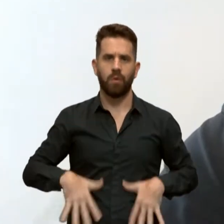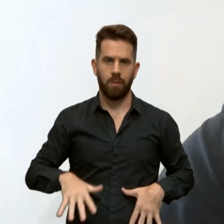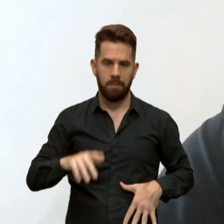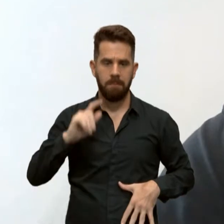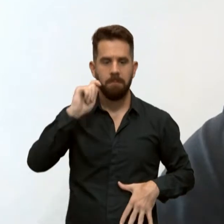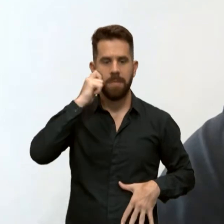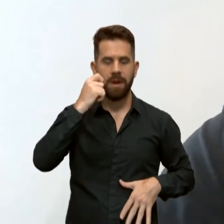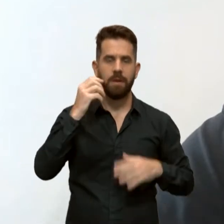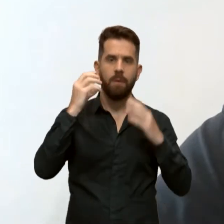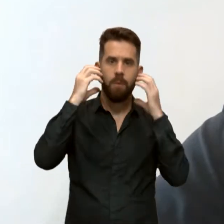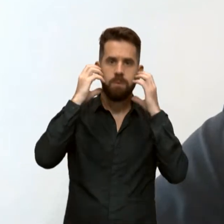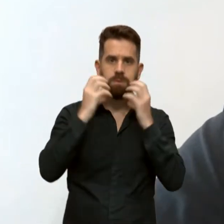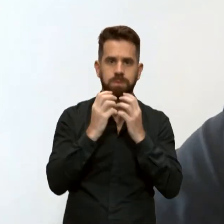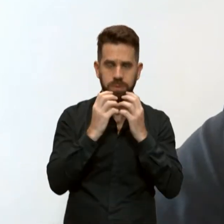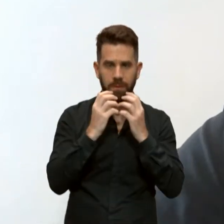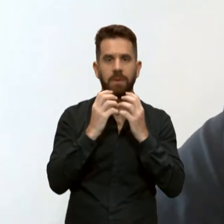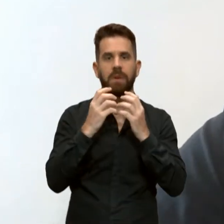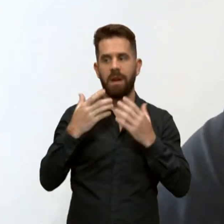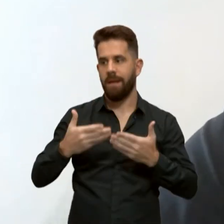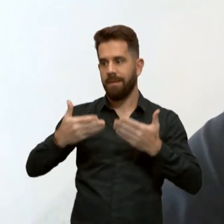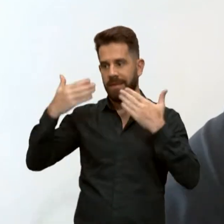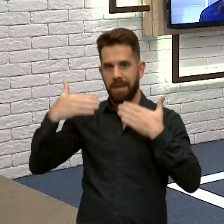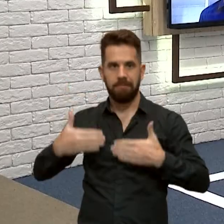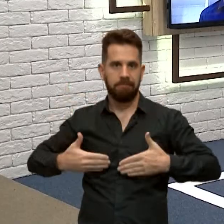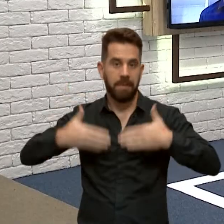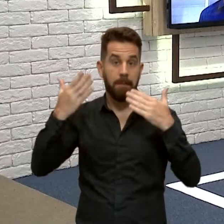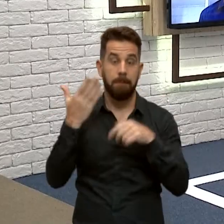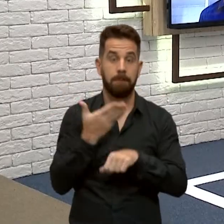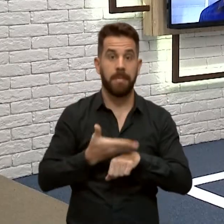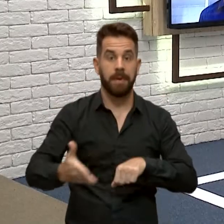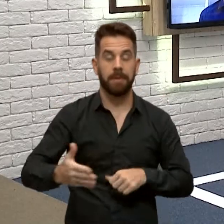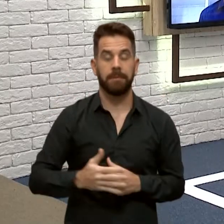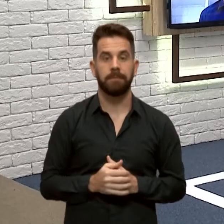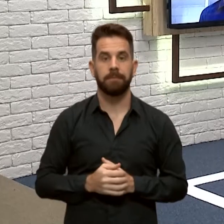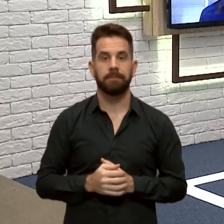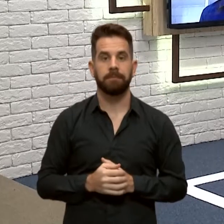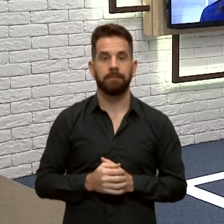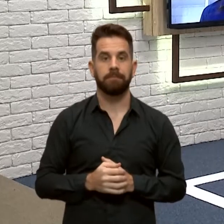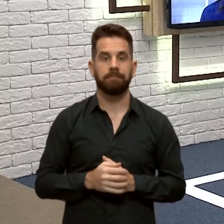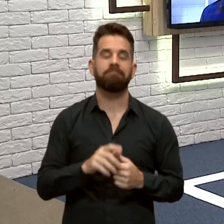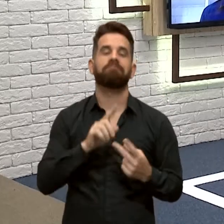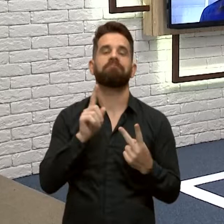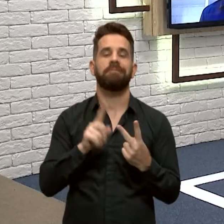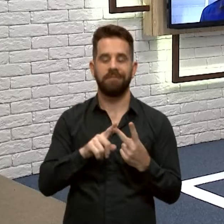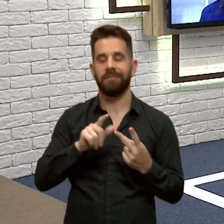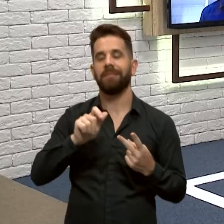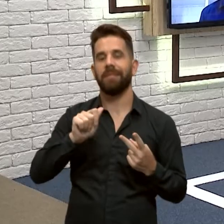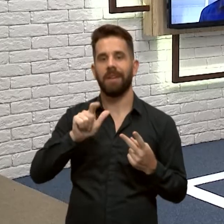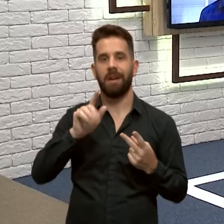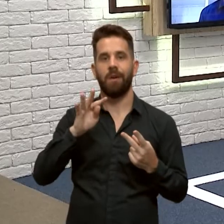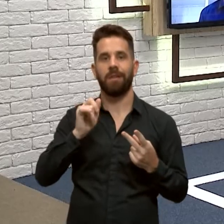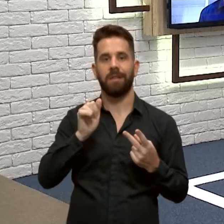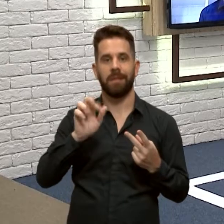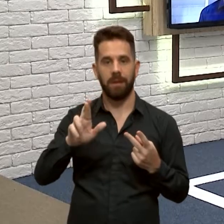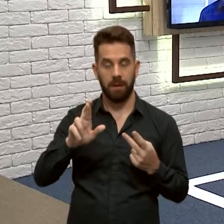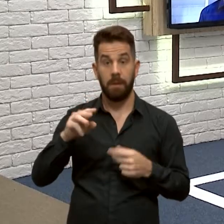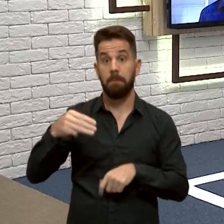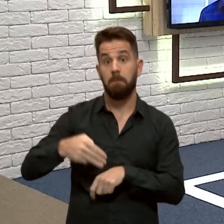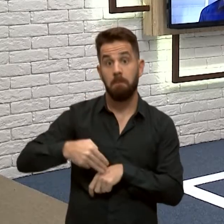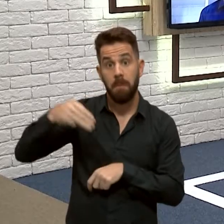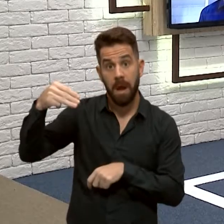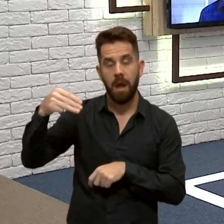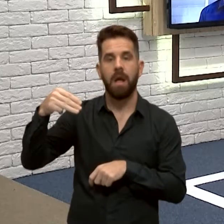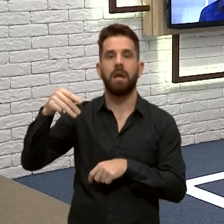cheia, atrás de mim tem uma parede branca. Perfeito. Está aqui também Altair Camargo, mestre em empreendedorismo